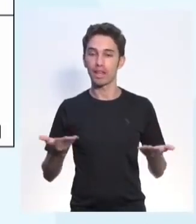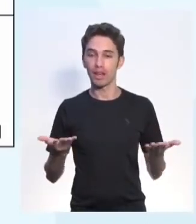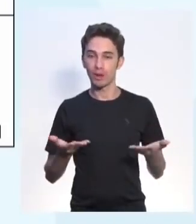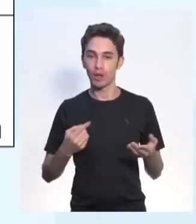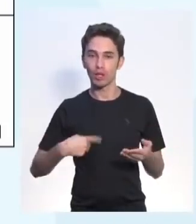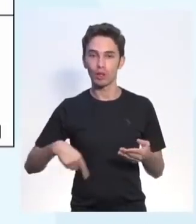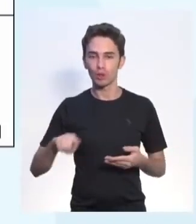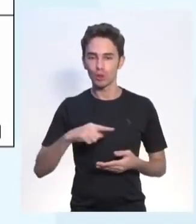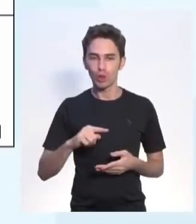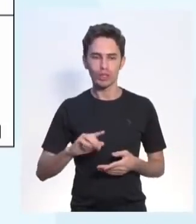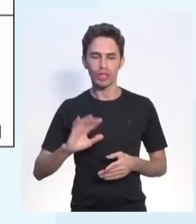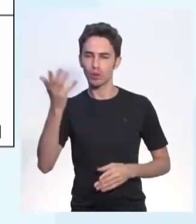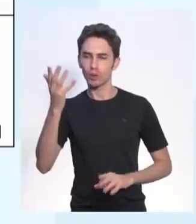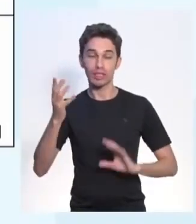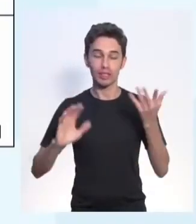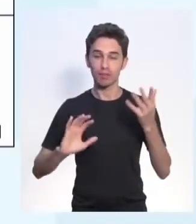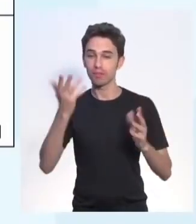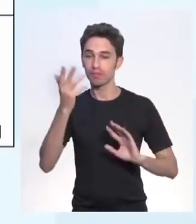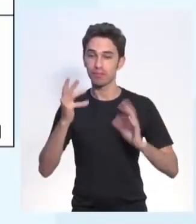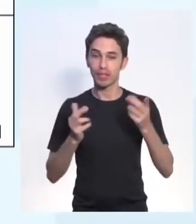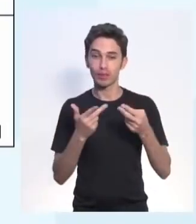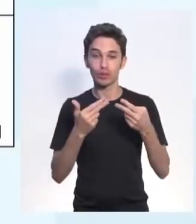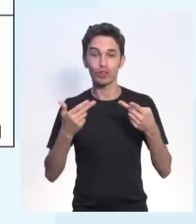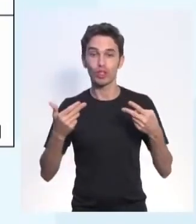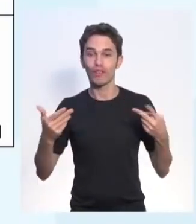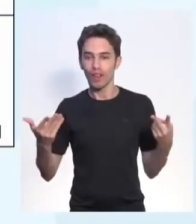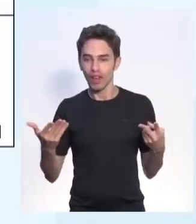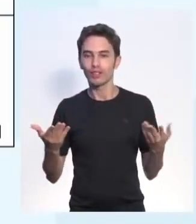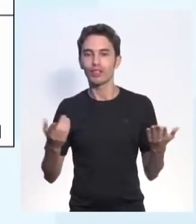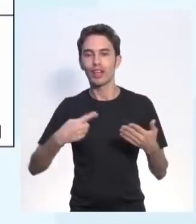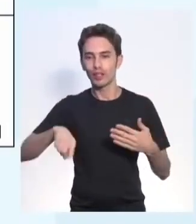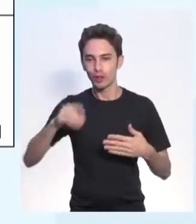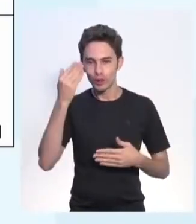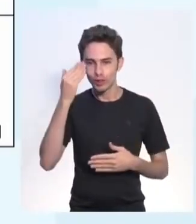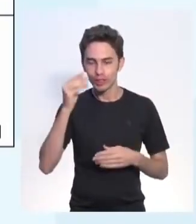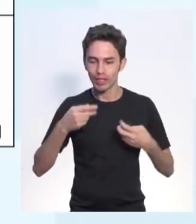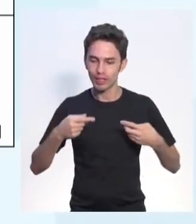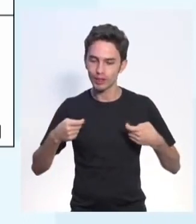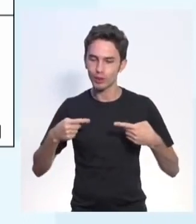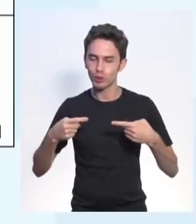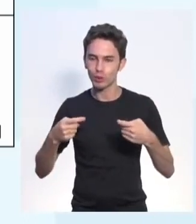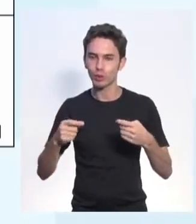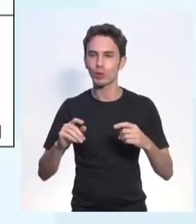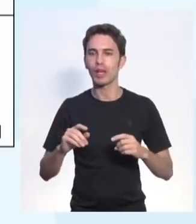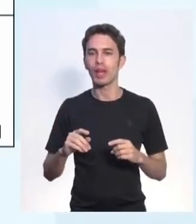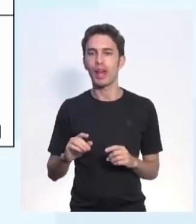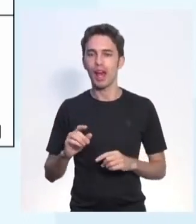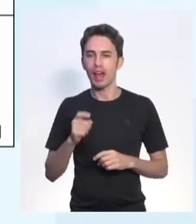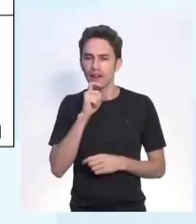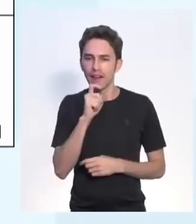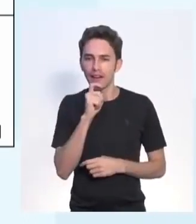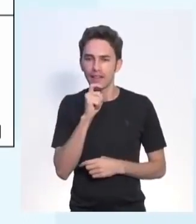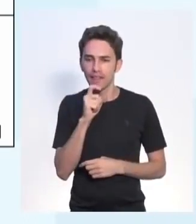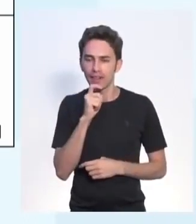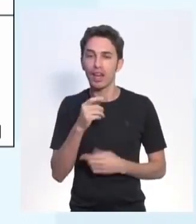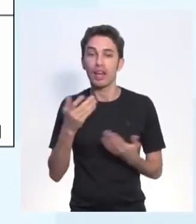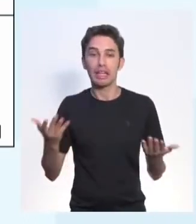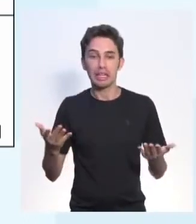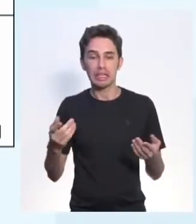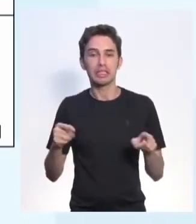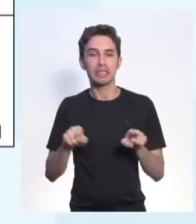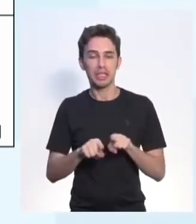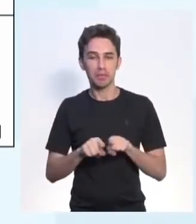os desdobramentos aí da Guerra Fria em outros países, inclusive com conflitos e